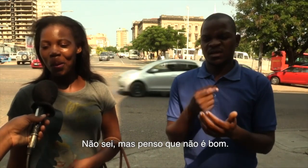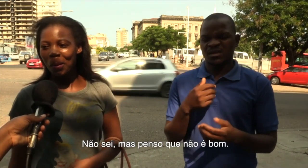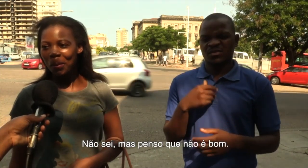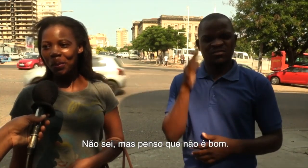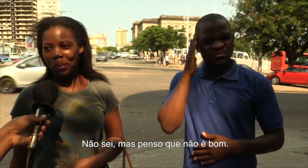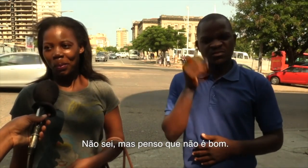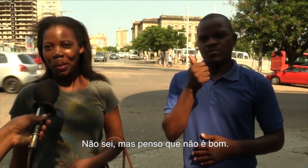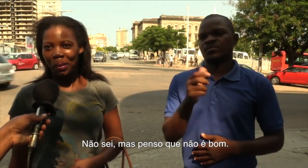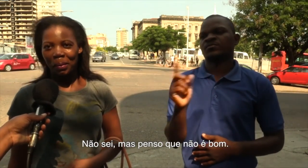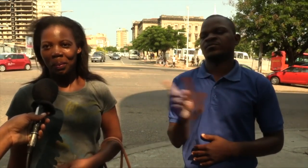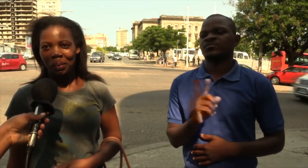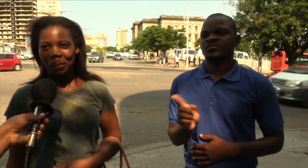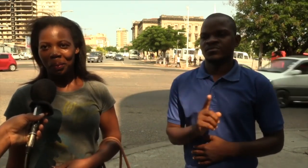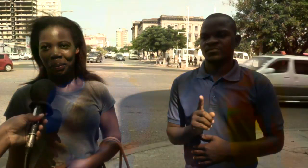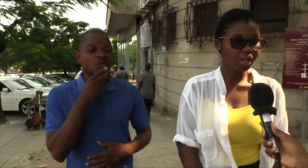é bom